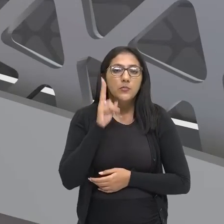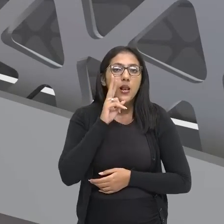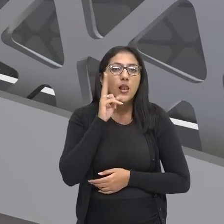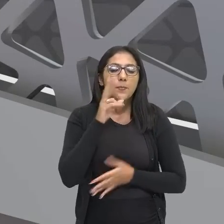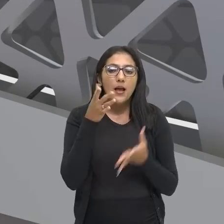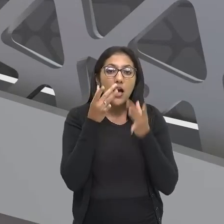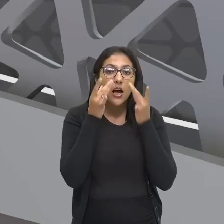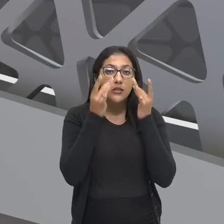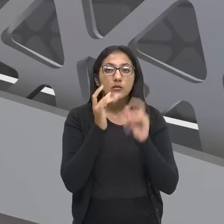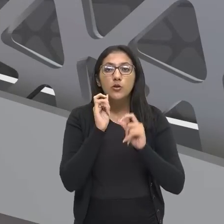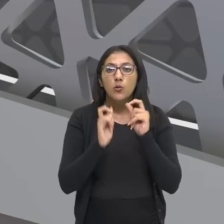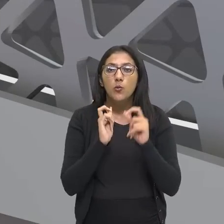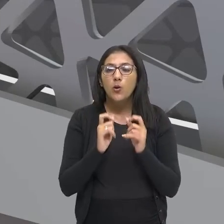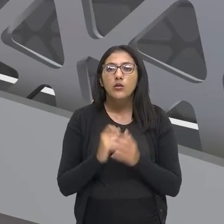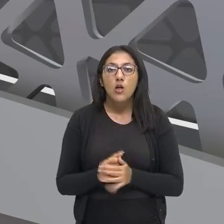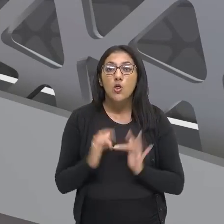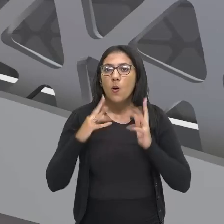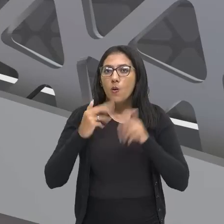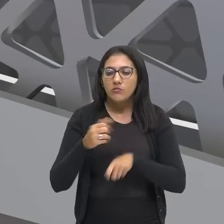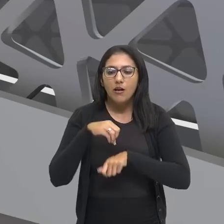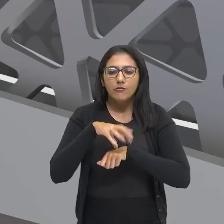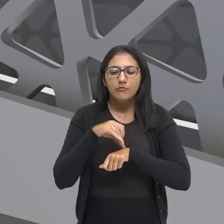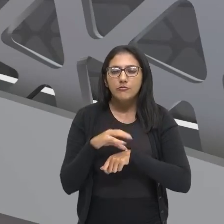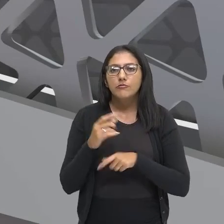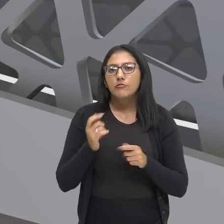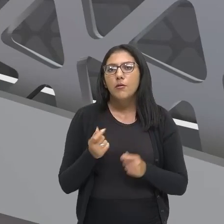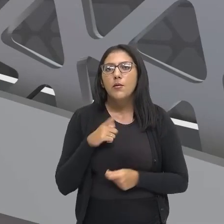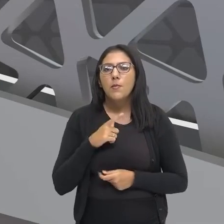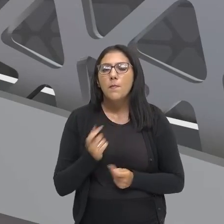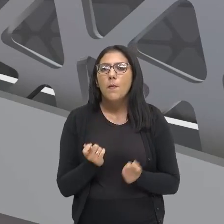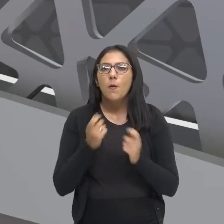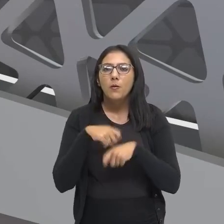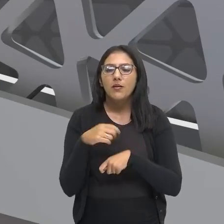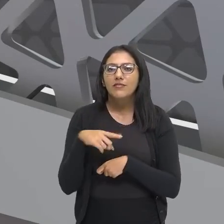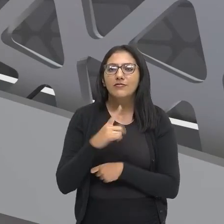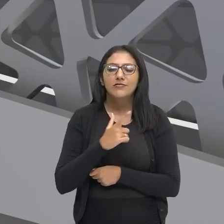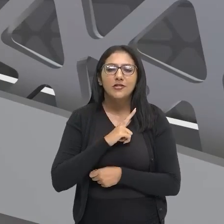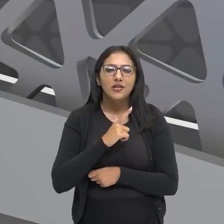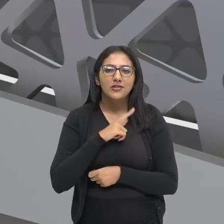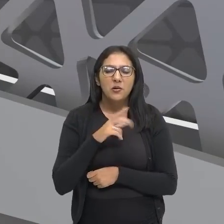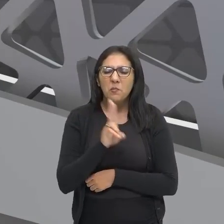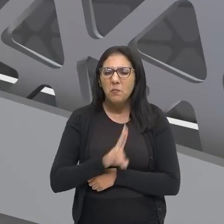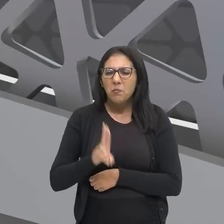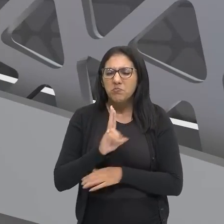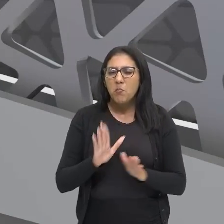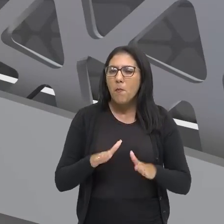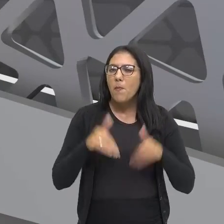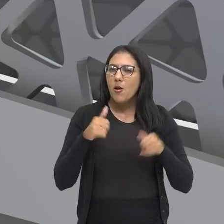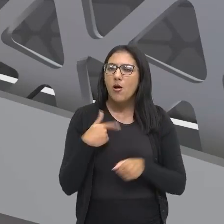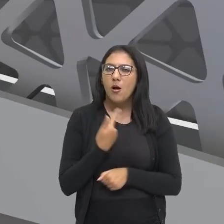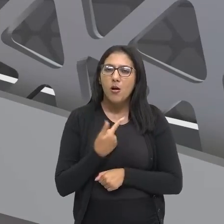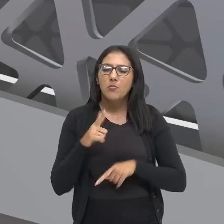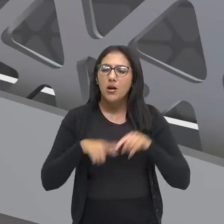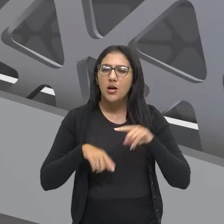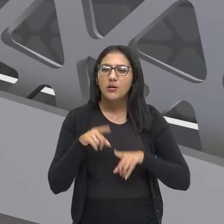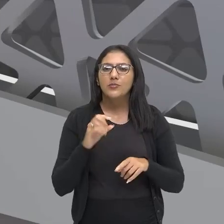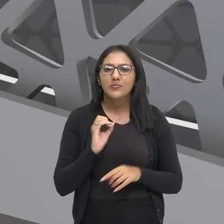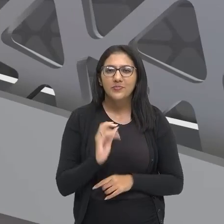conhecer para que vocês tenham uma vida útil melhor para os seus dispositivos, seja